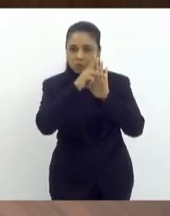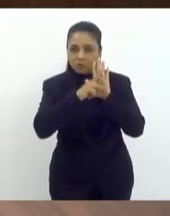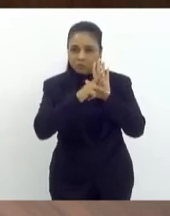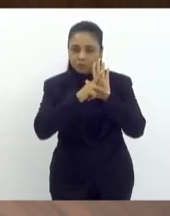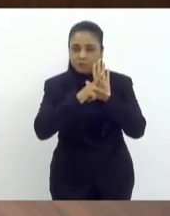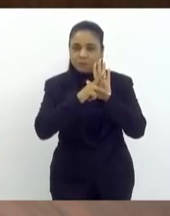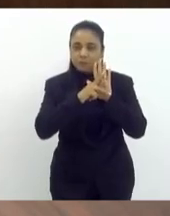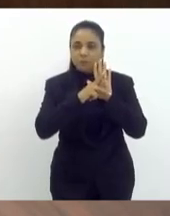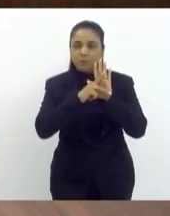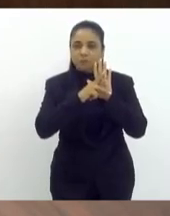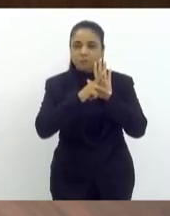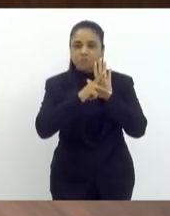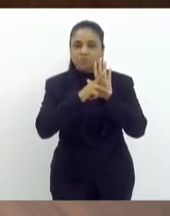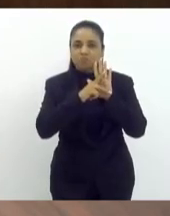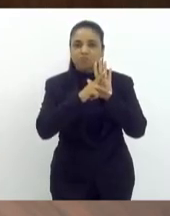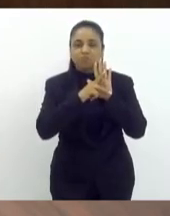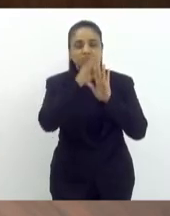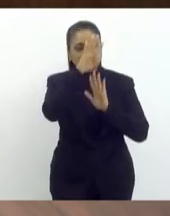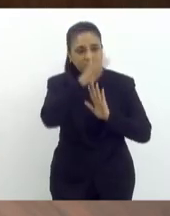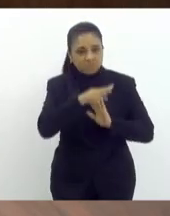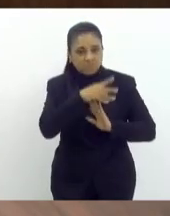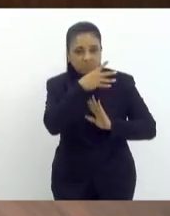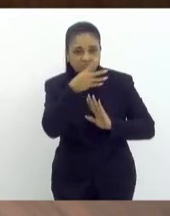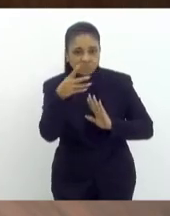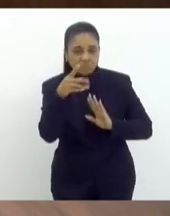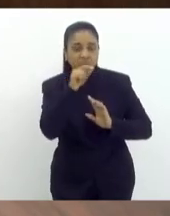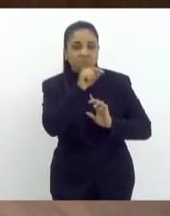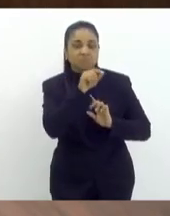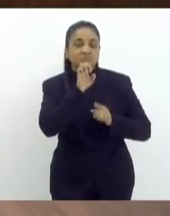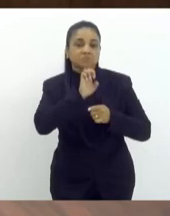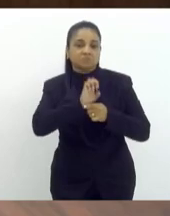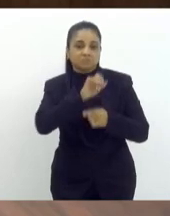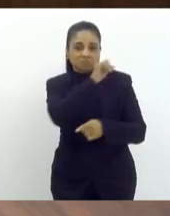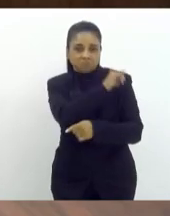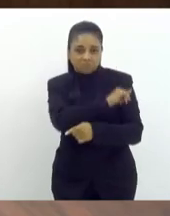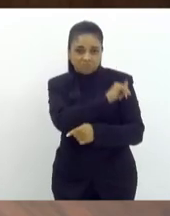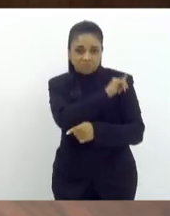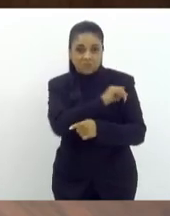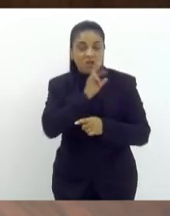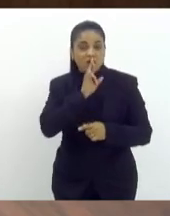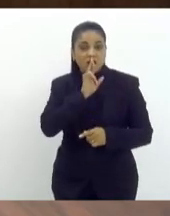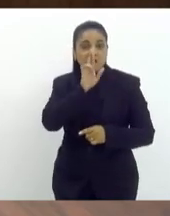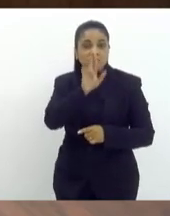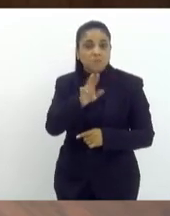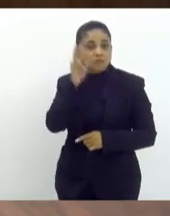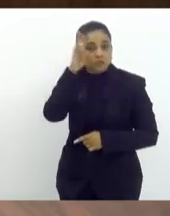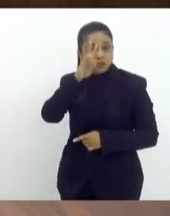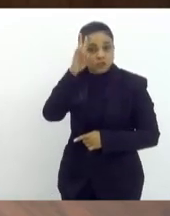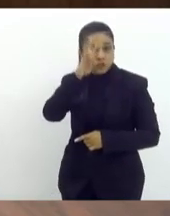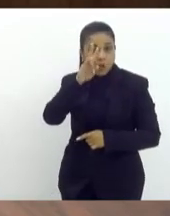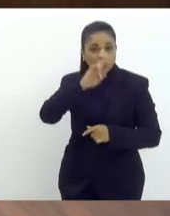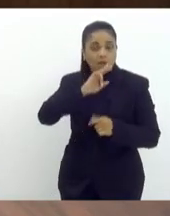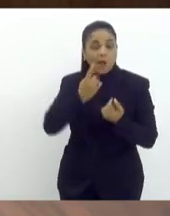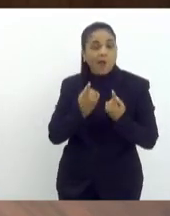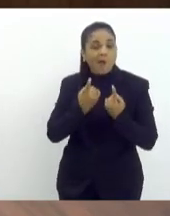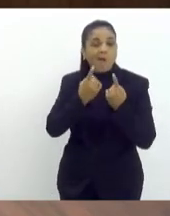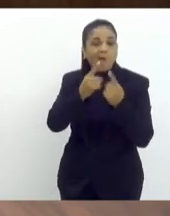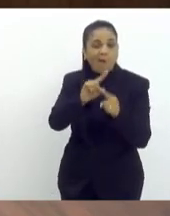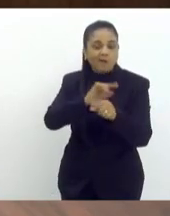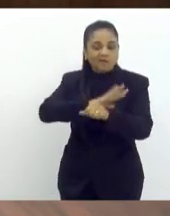que inclui no calendário Oficial do Estado do Rio de Janeiro dia da resposta histórica contra o racismo no futebol